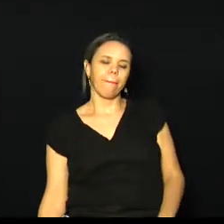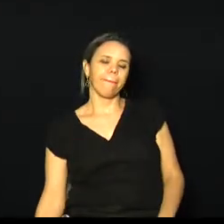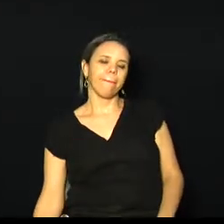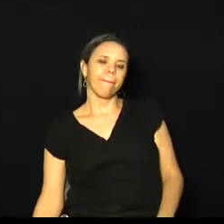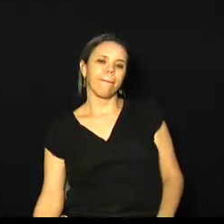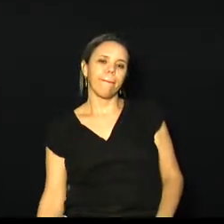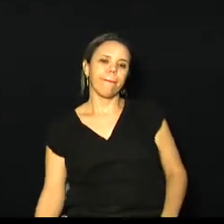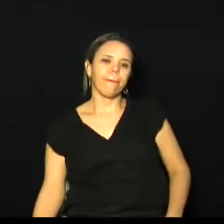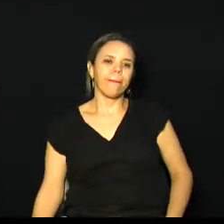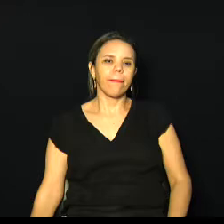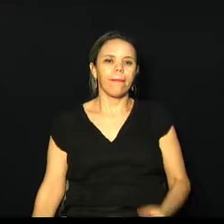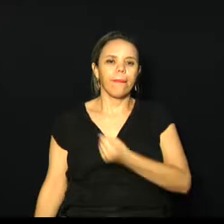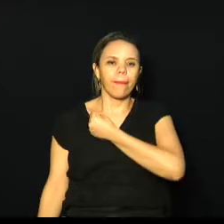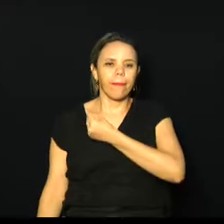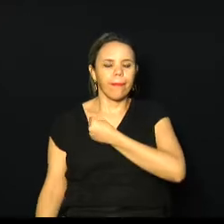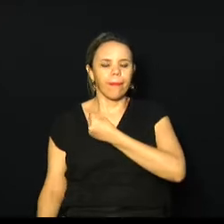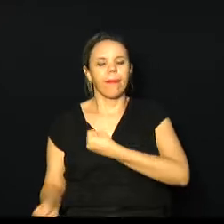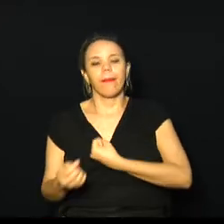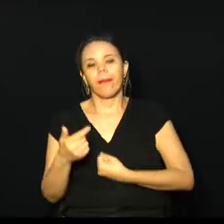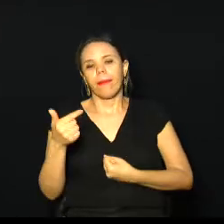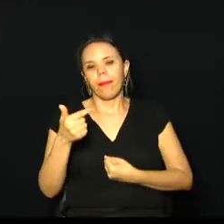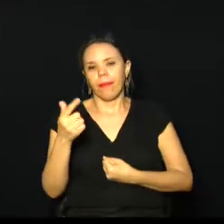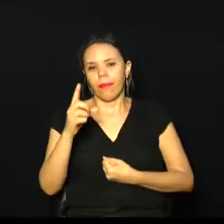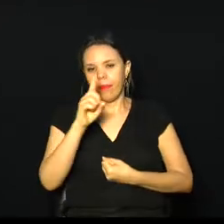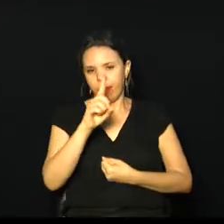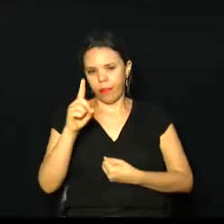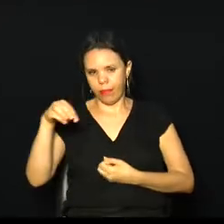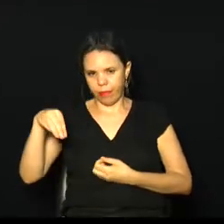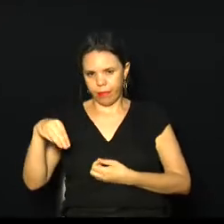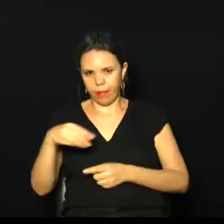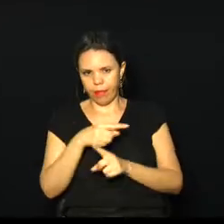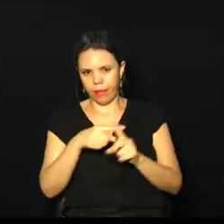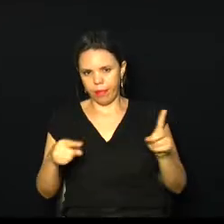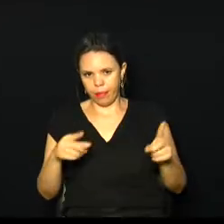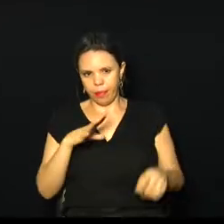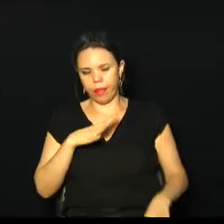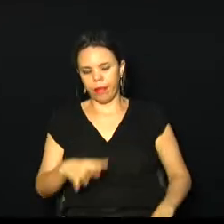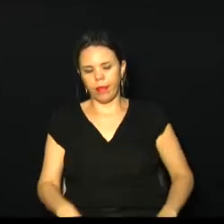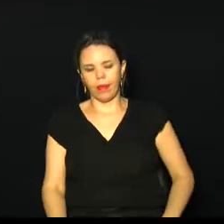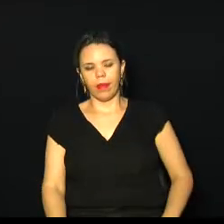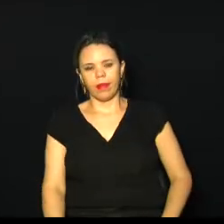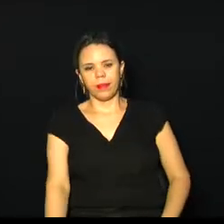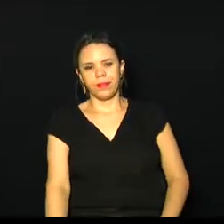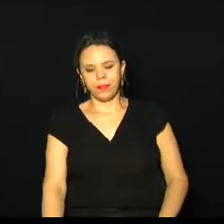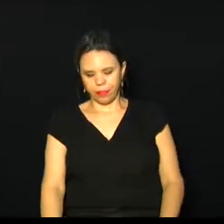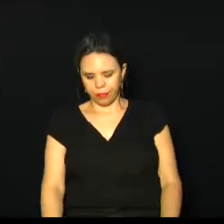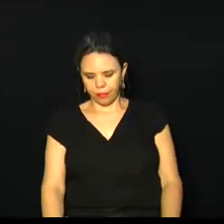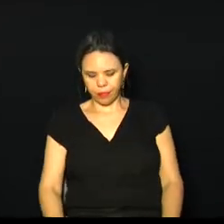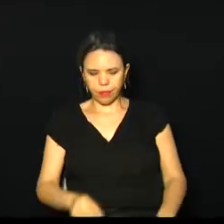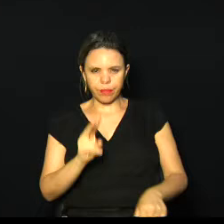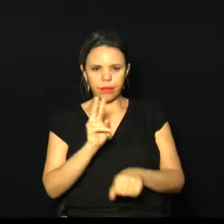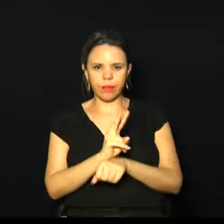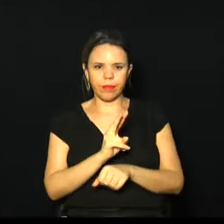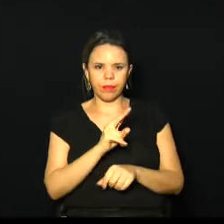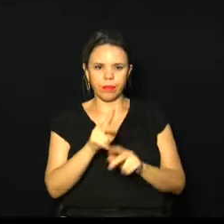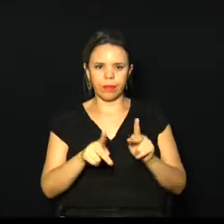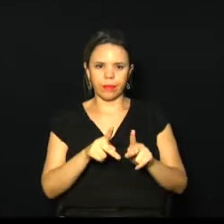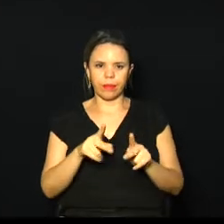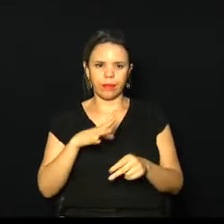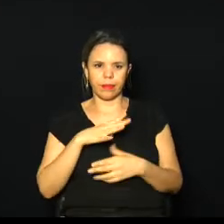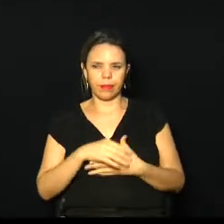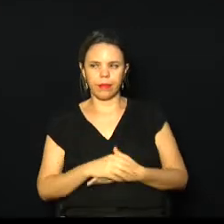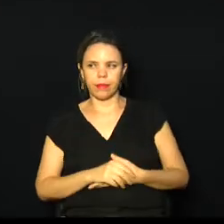Fora os números da segunda DDM, né? Nós estamos falando aí de metade da cidade. Né? A gente cuida de metade da cidade.